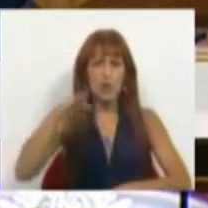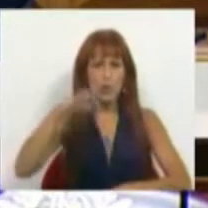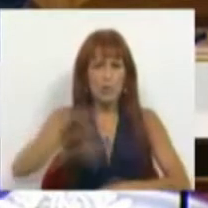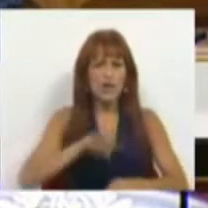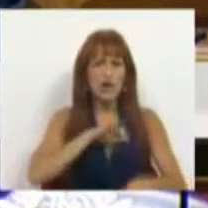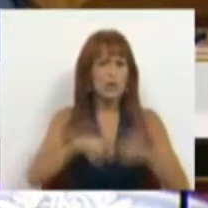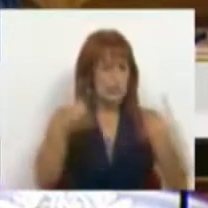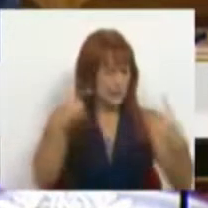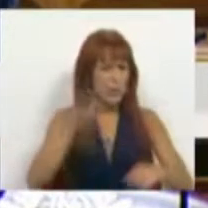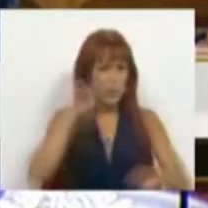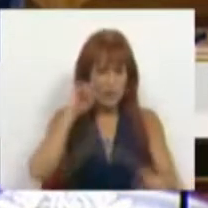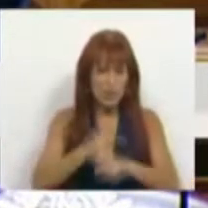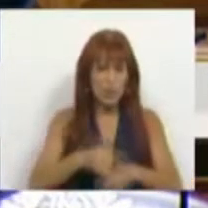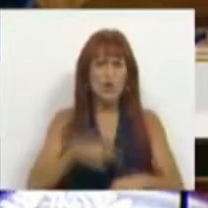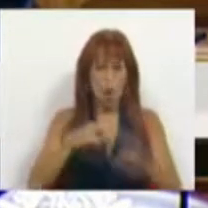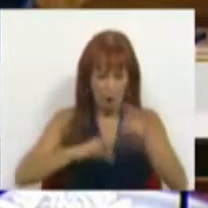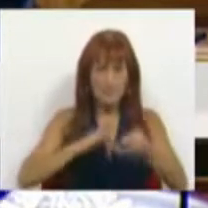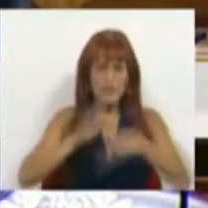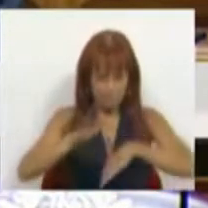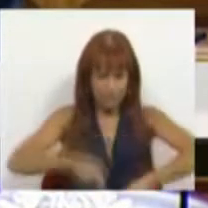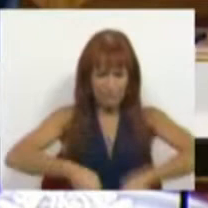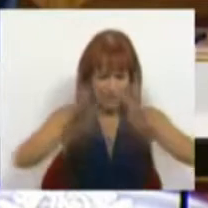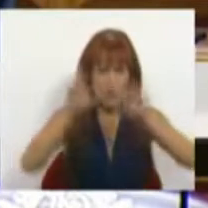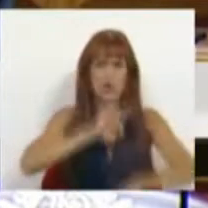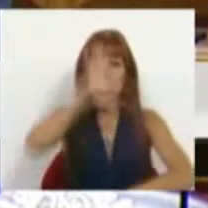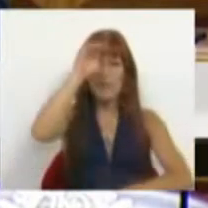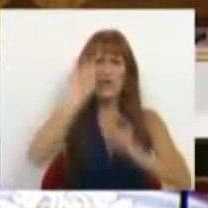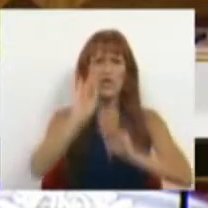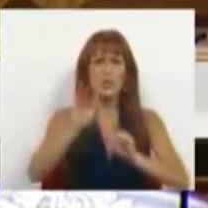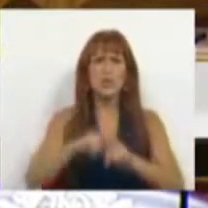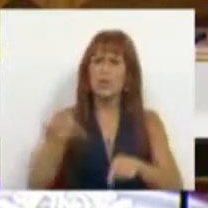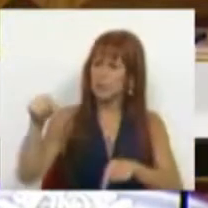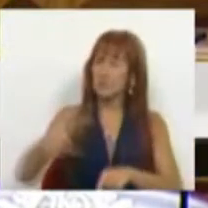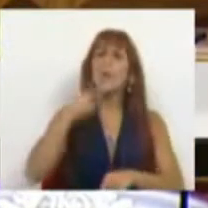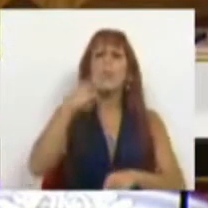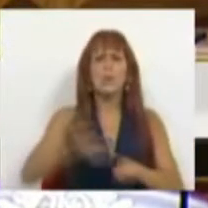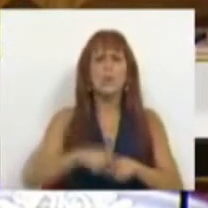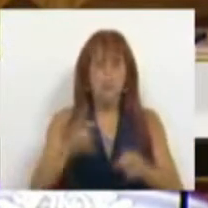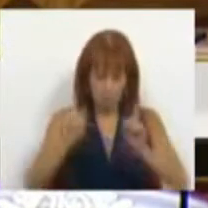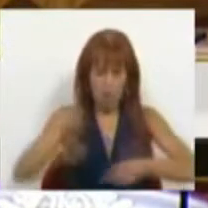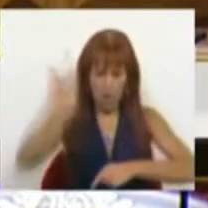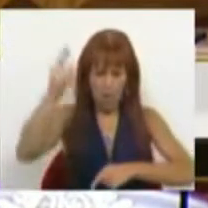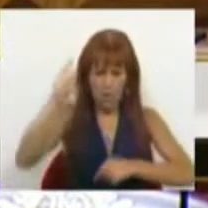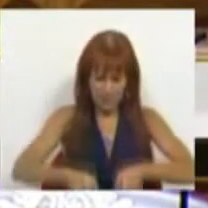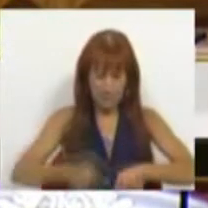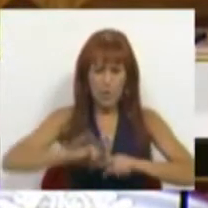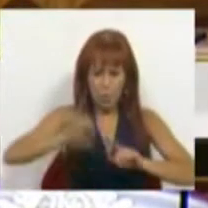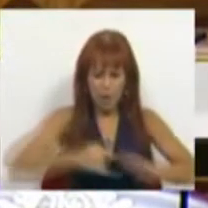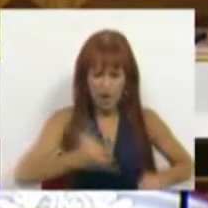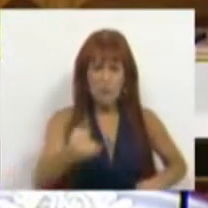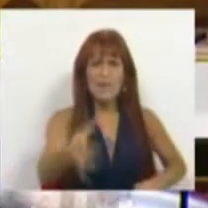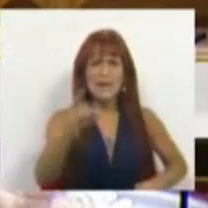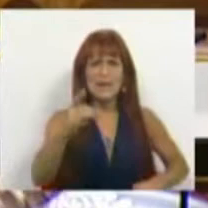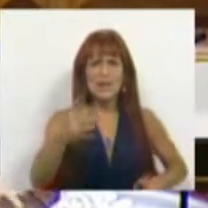os seus deputados tinham exigido que as obras fossem feitas. O Sr. Ministro da Educação chegou a dizer que elas começariam ainda neste ano de